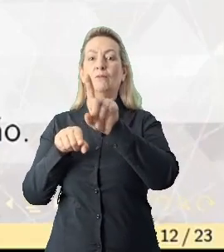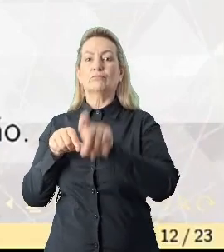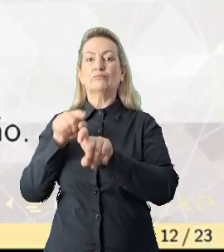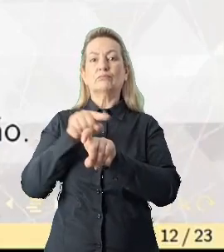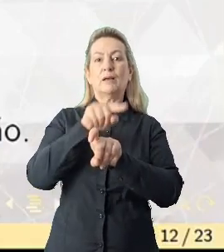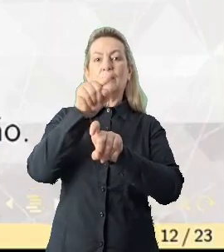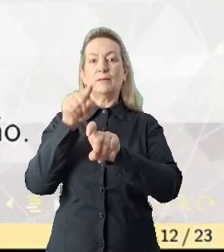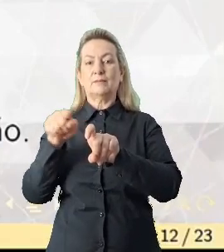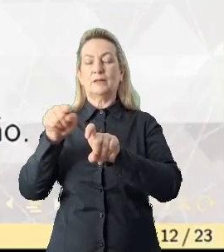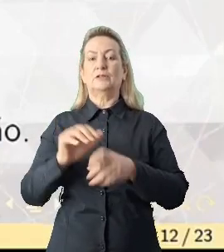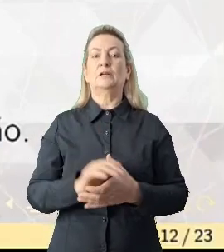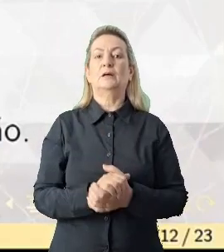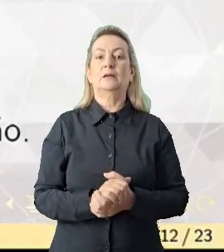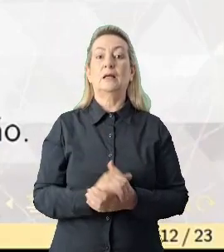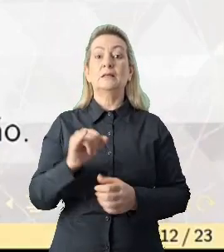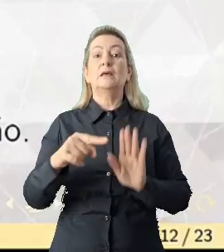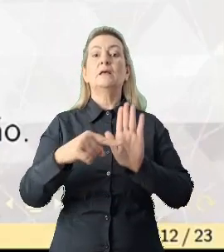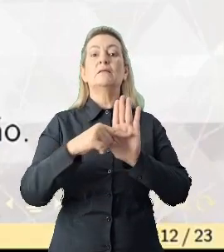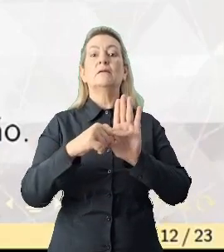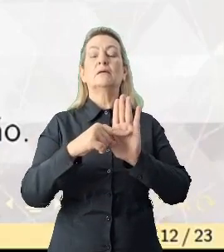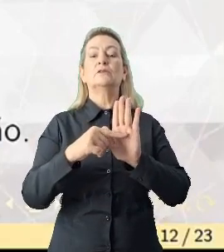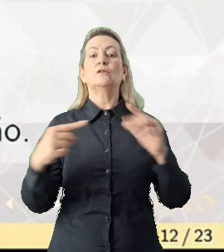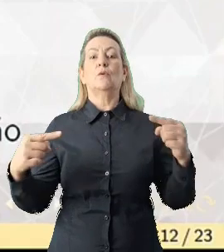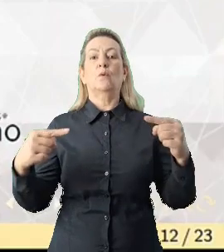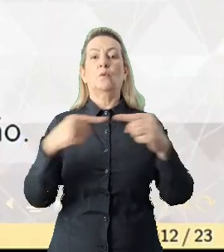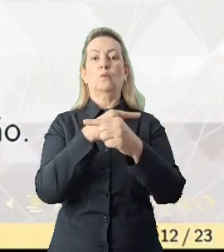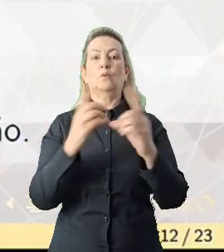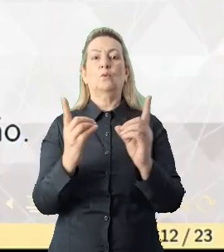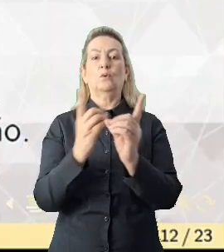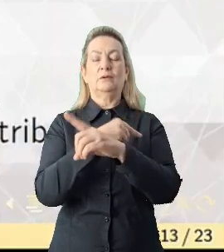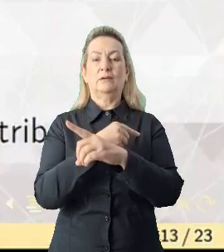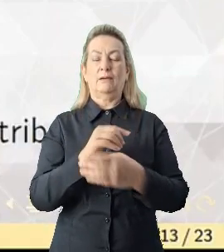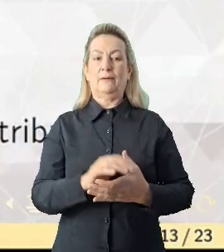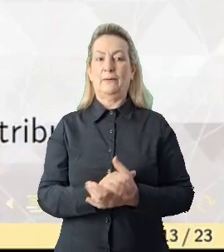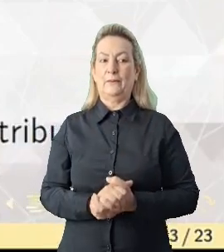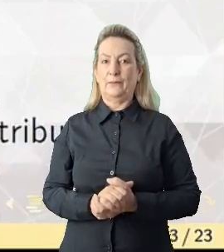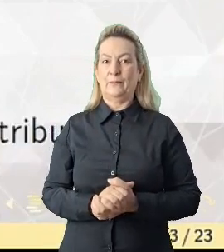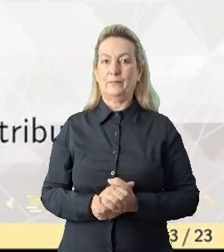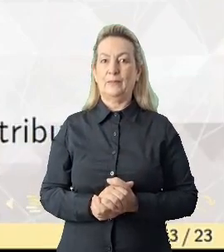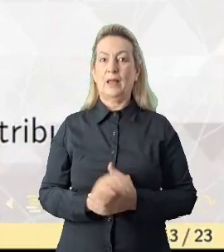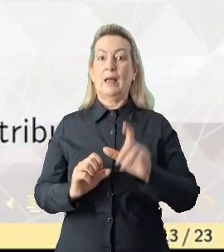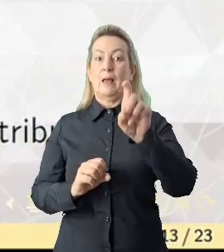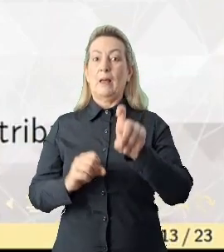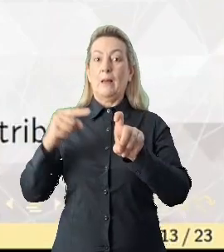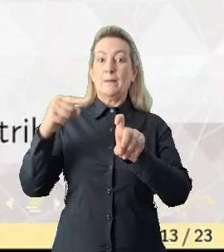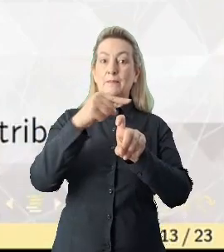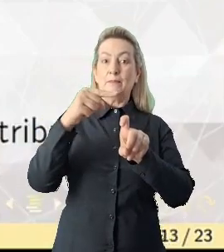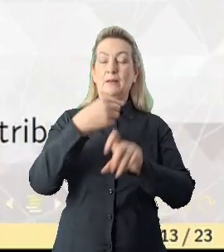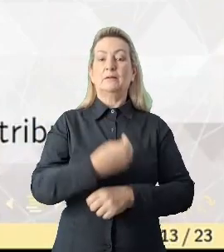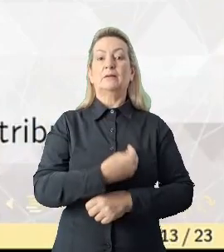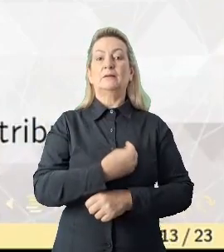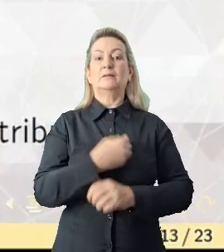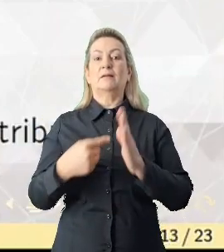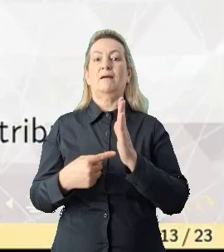é igual à mediana. Nesse caso, ela é simétrica. E se for negativa? Aí é o contrário. Se for negativa,